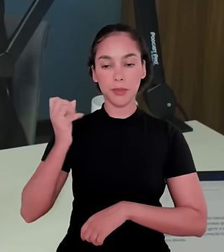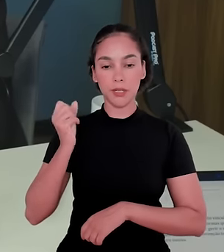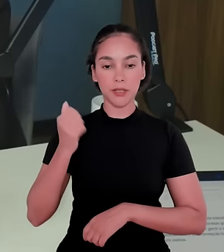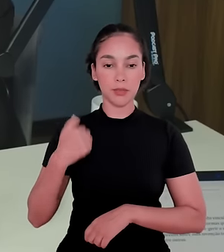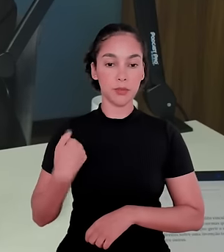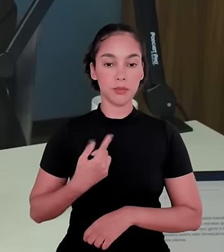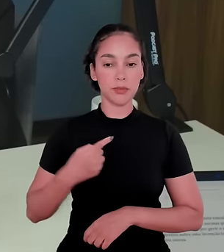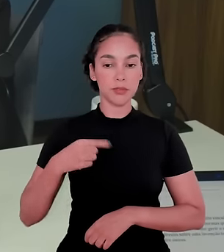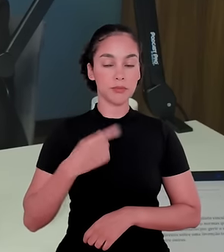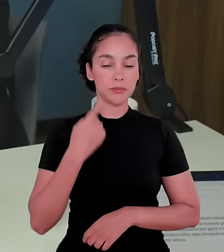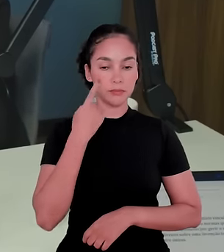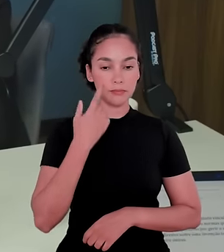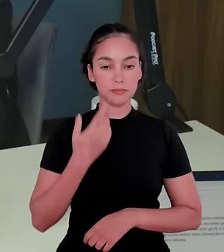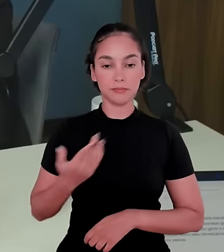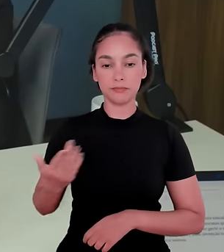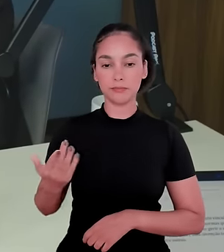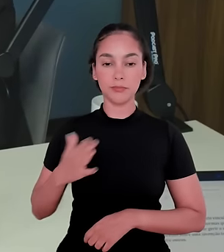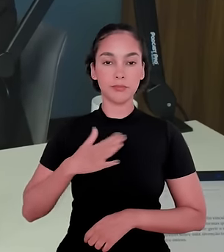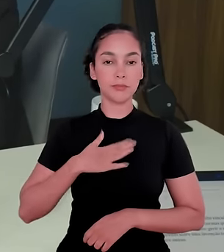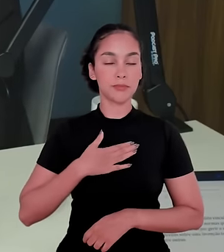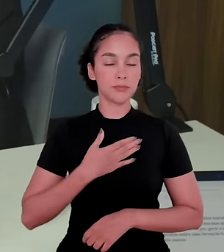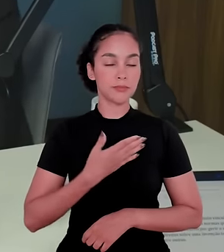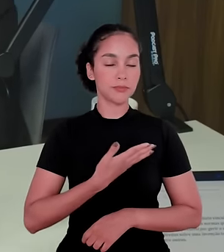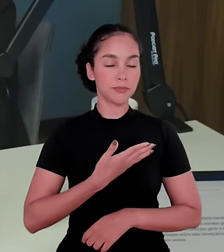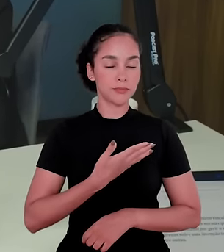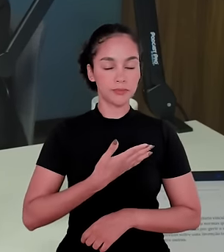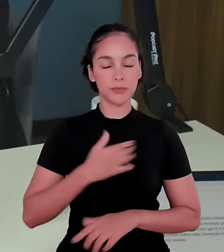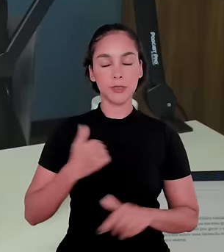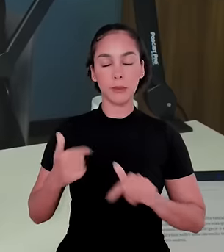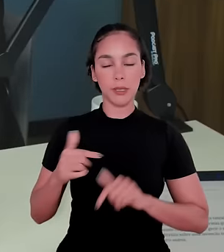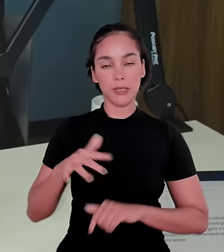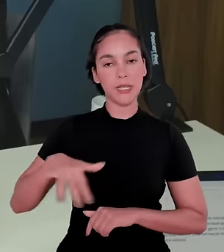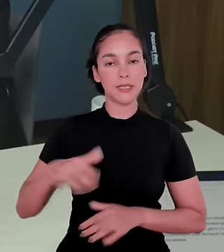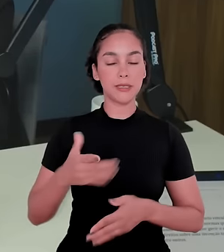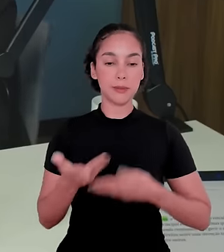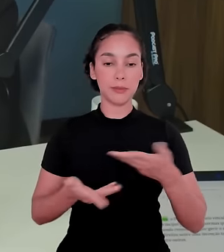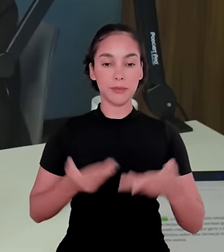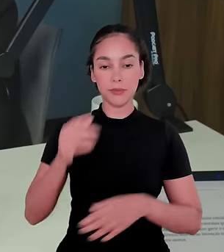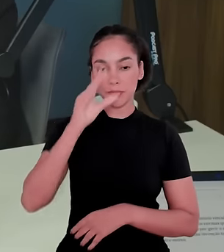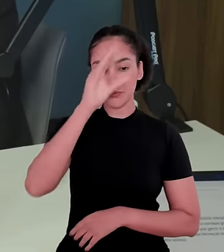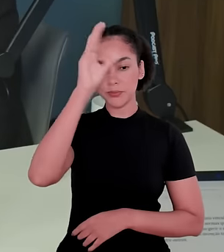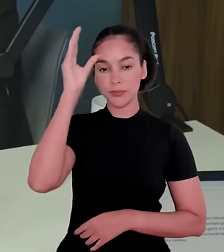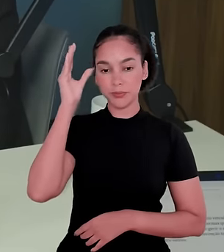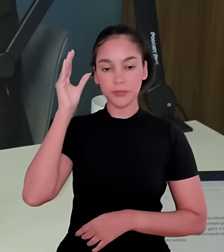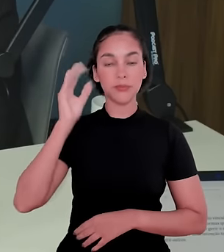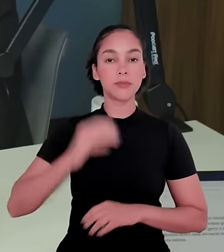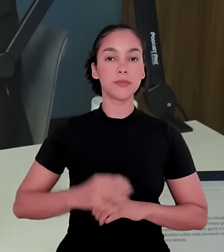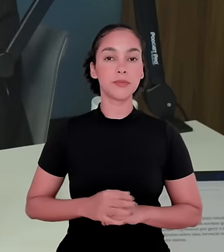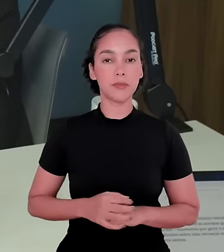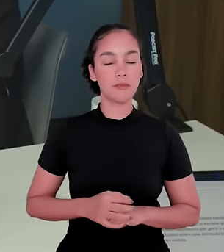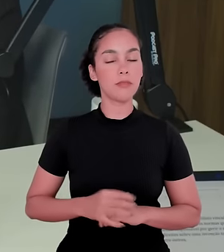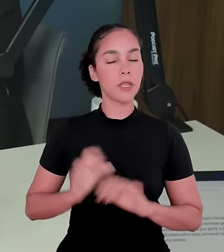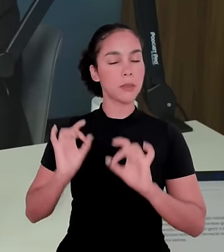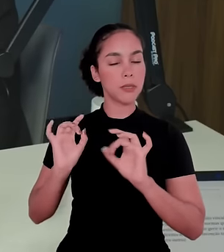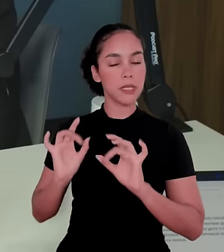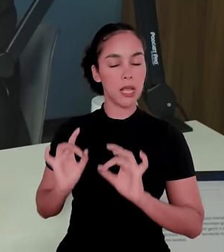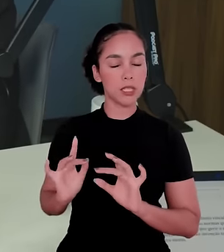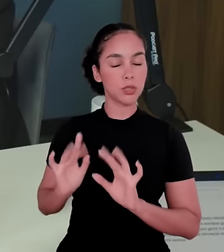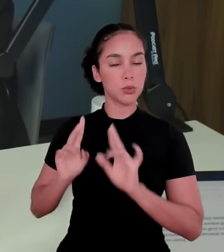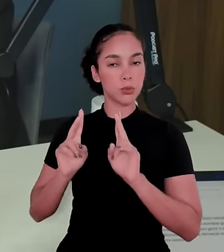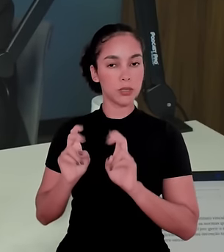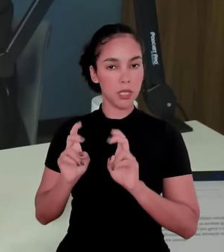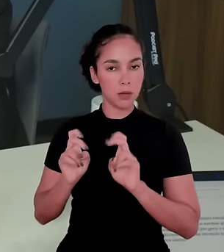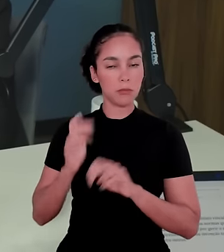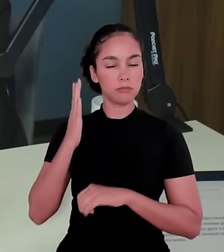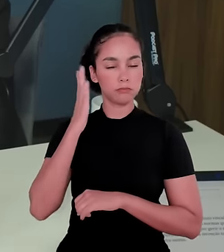aqui também ao meu lado tá aqui meu colega de trabalho também na área de atendimento ao cliente né especialista também no assunto e além de tudo com uma